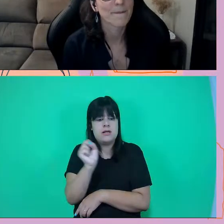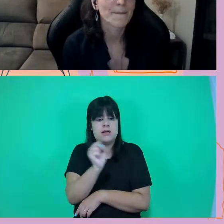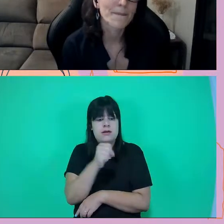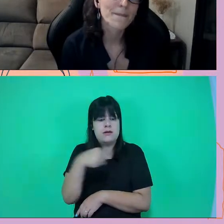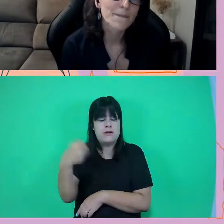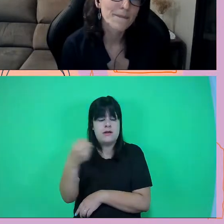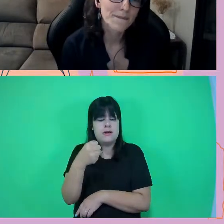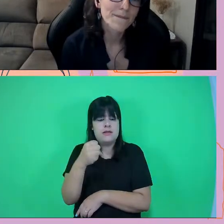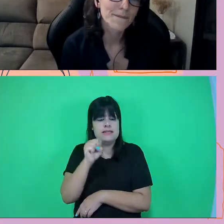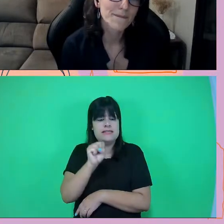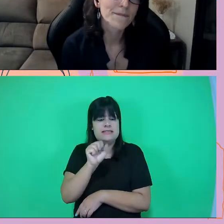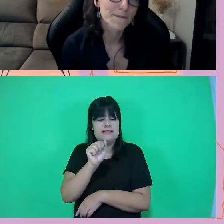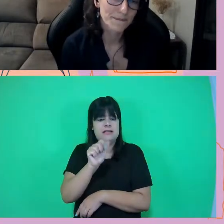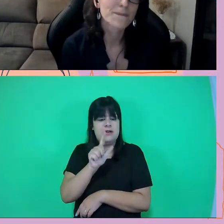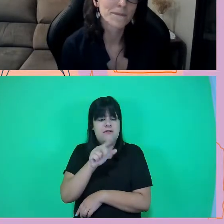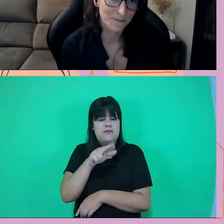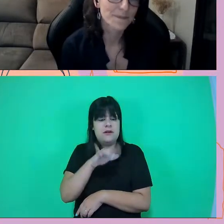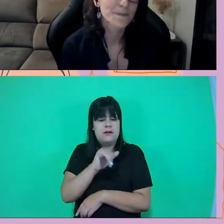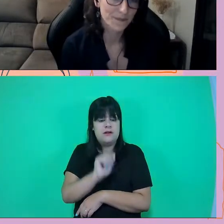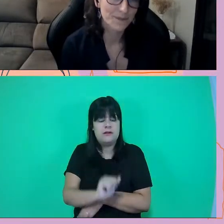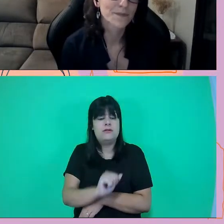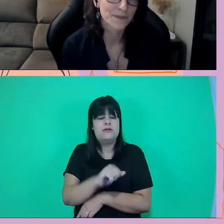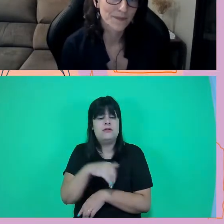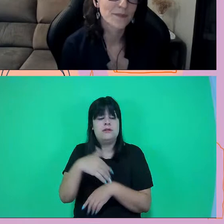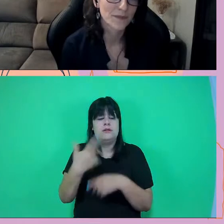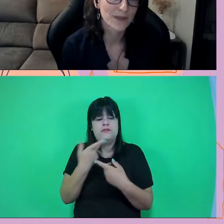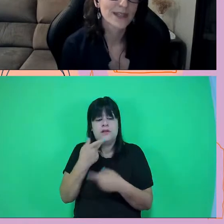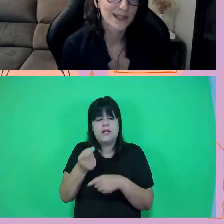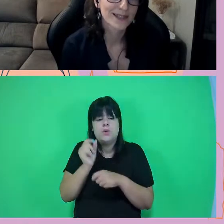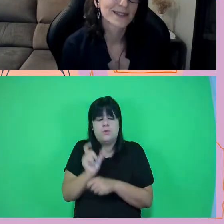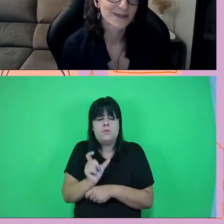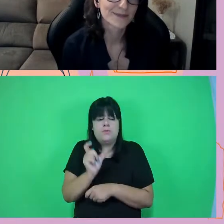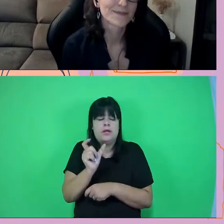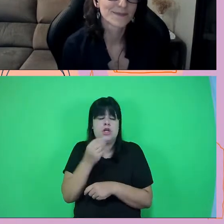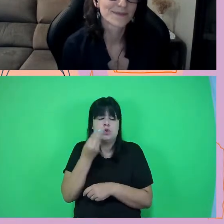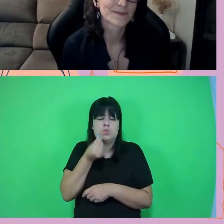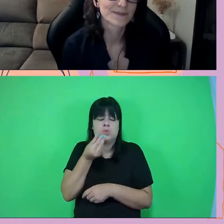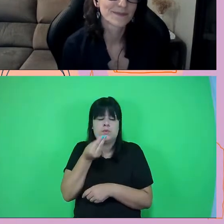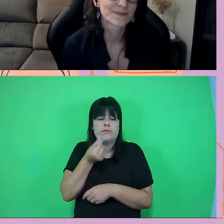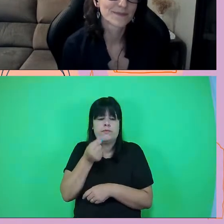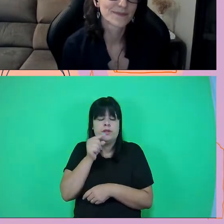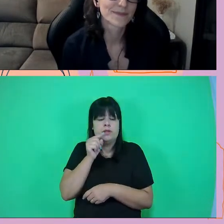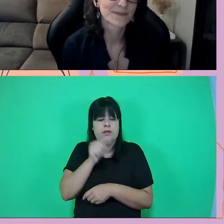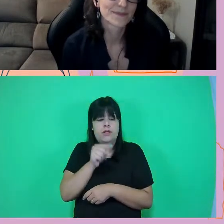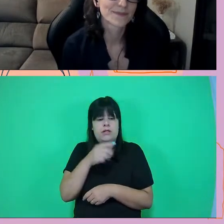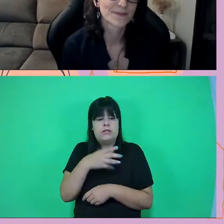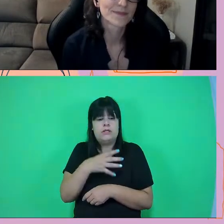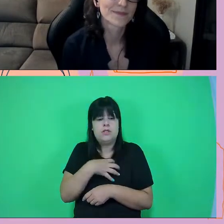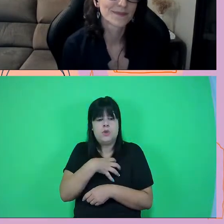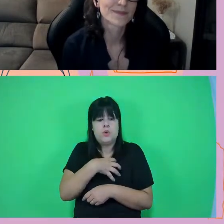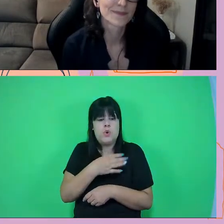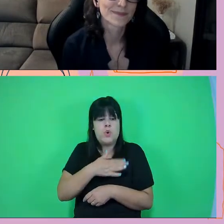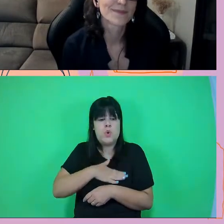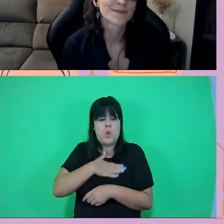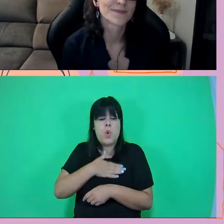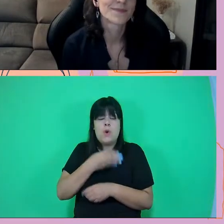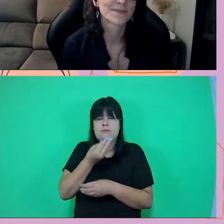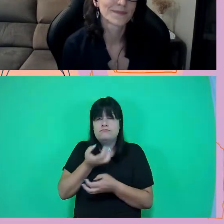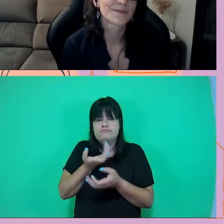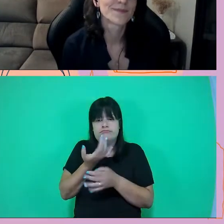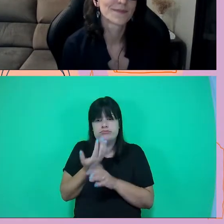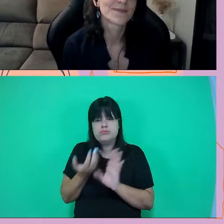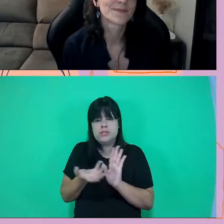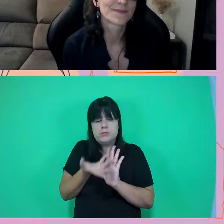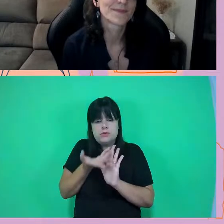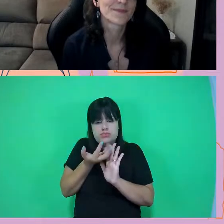Sour, só para exemplificar isso, né, que a gente está falando de cerveja suave, eu sou uma pessoa que gosta muito de espumante, eu tomo